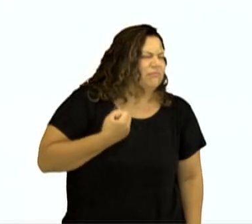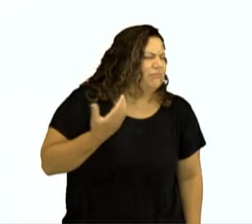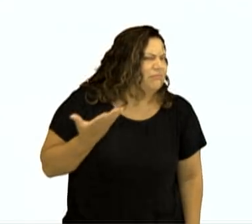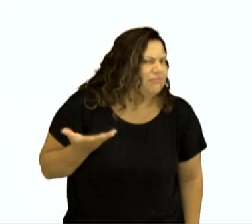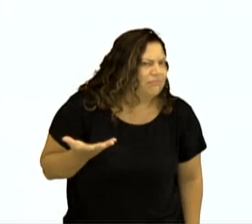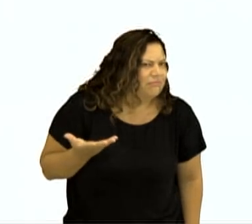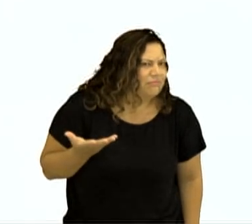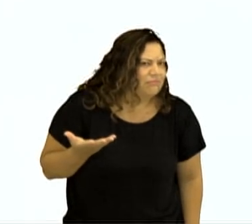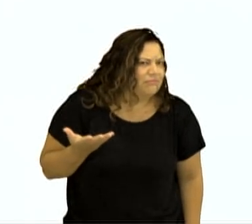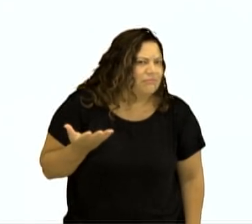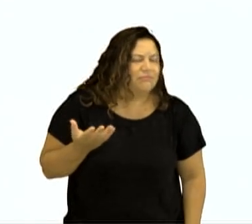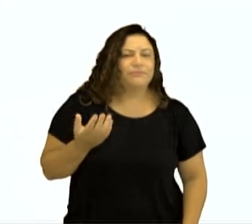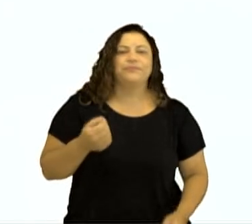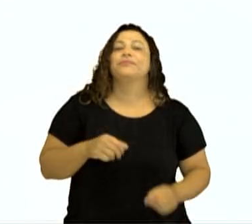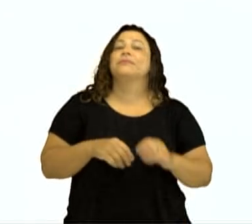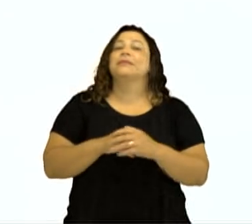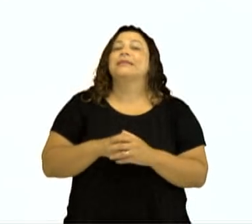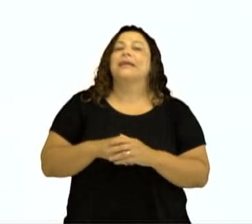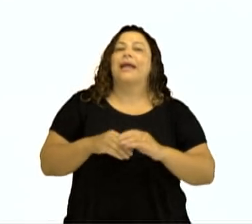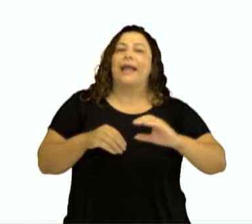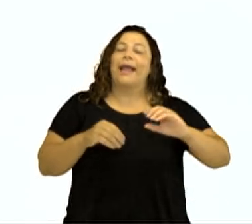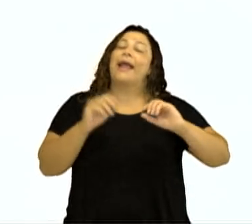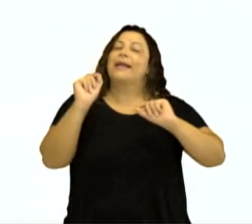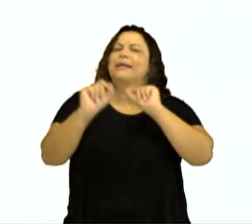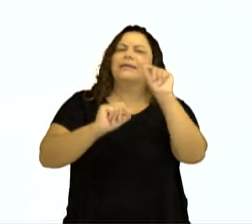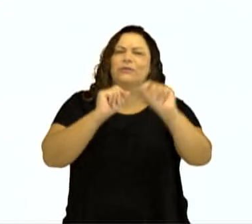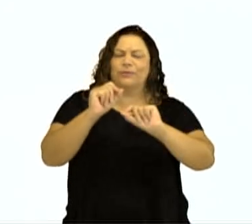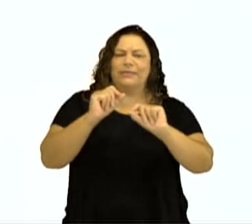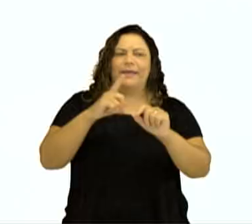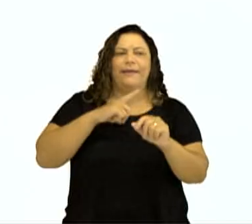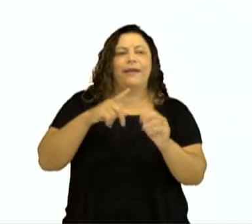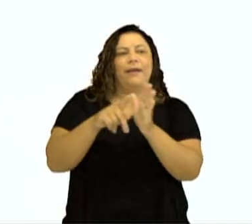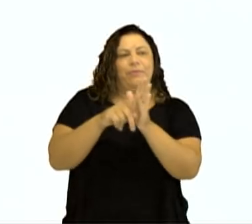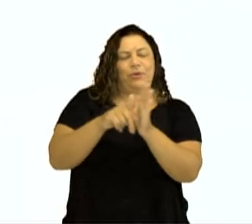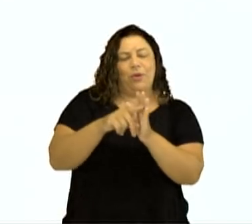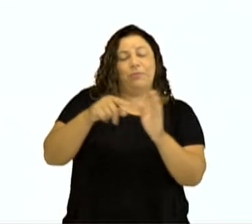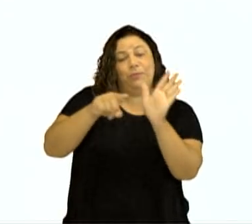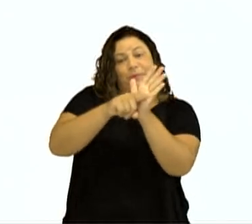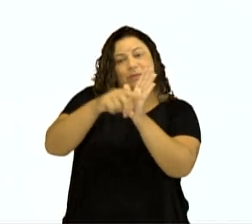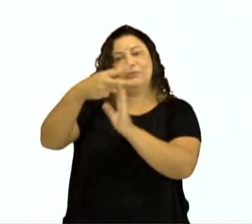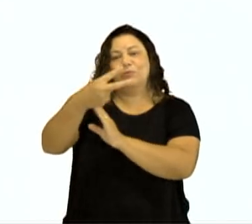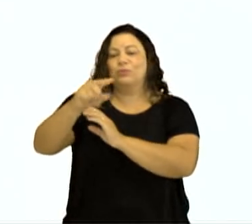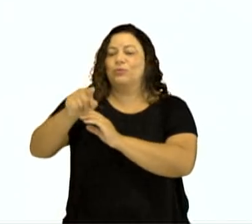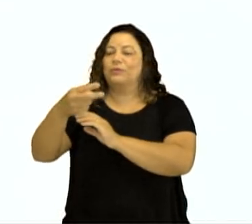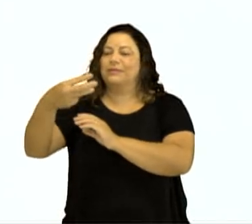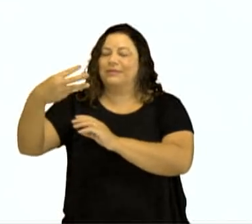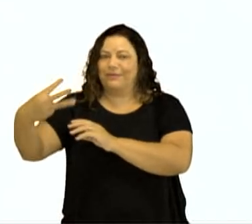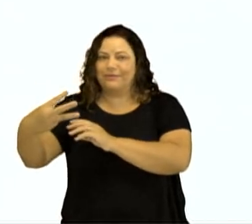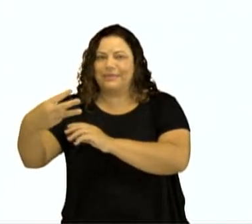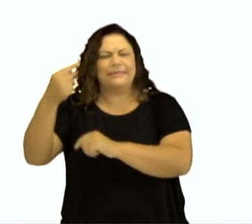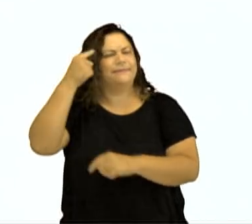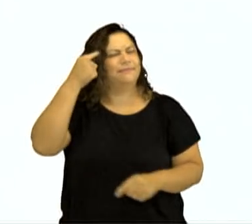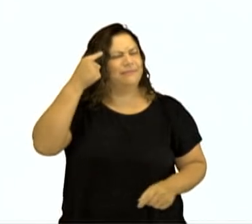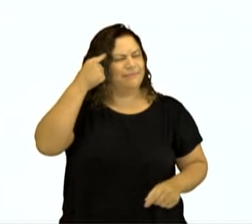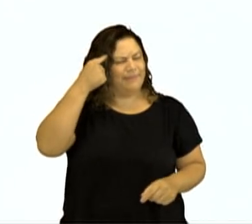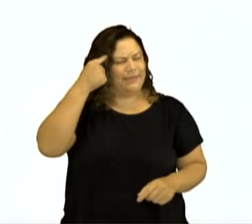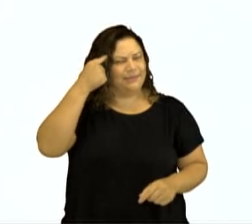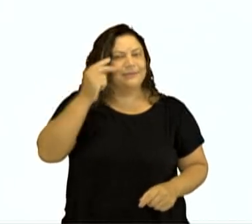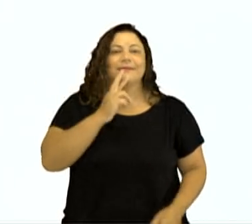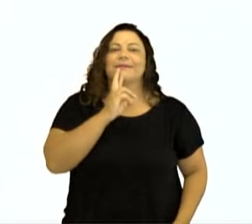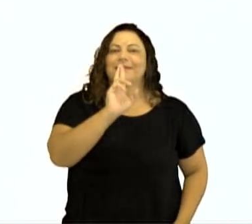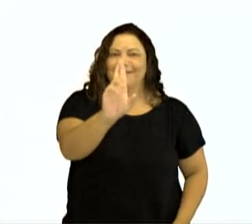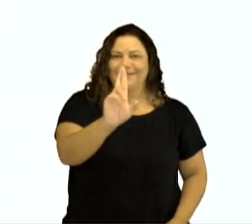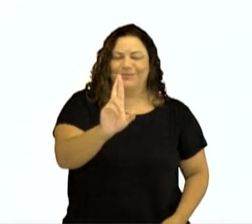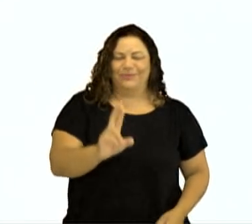pessoal? Será que ele pertence ao intervalo que vai do menos 2 até o 3? Pensa com carinho, resolve rapidinho que a gente já